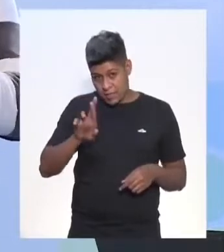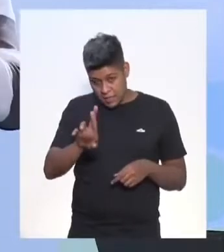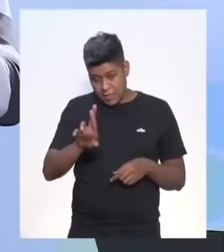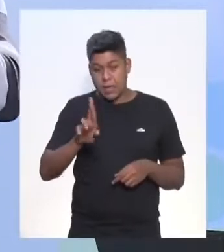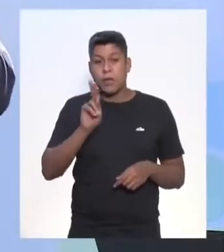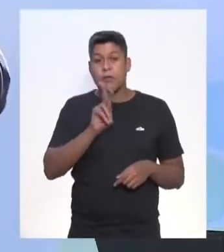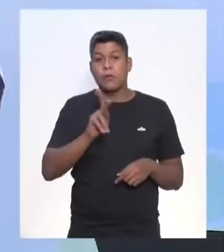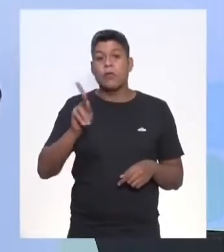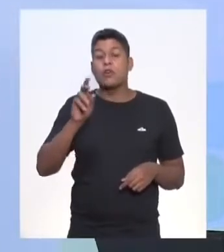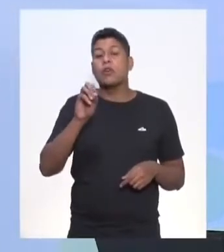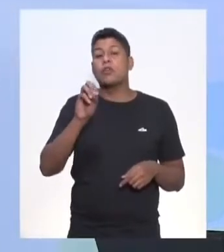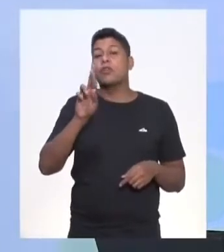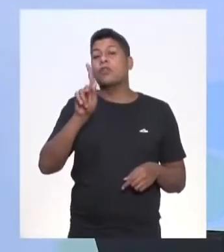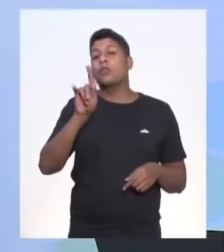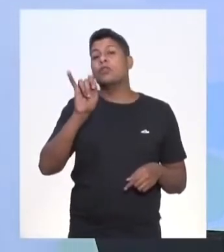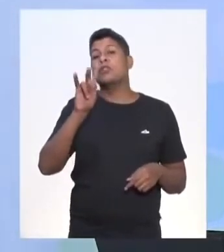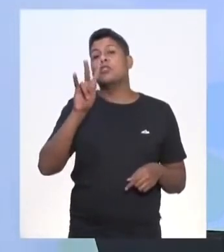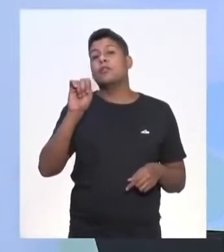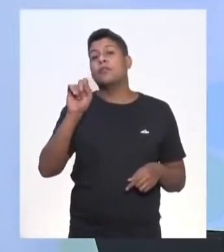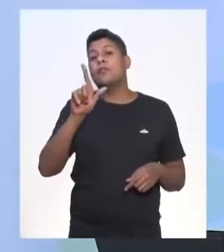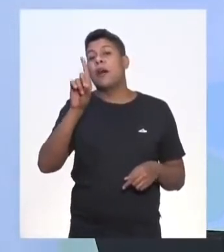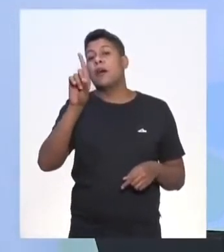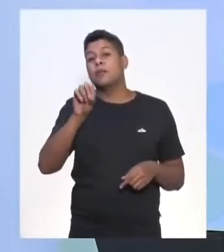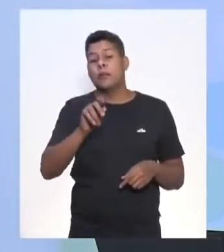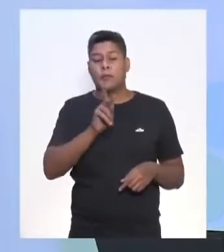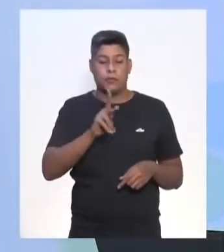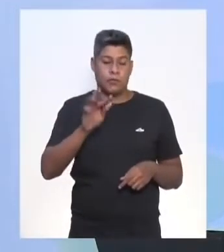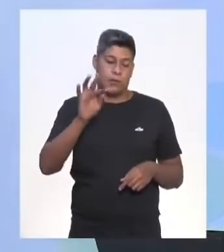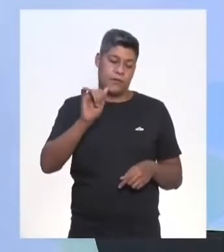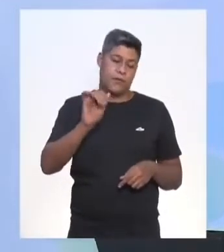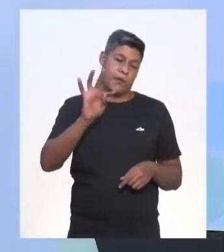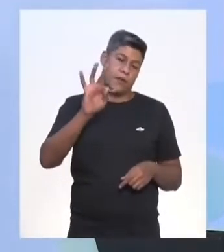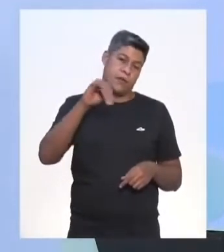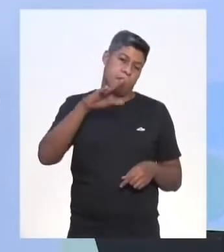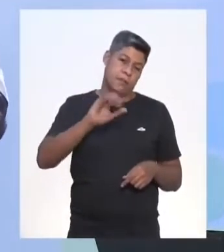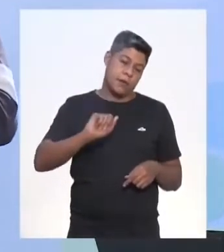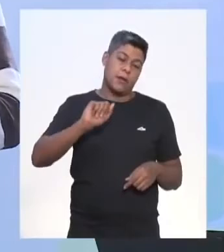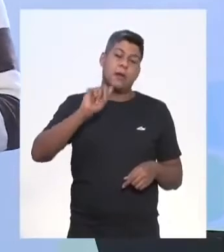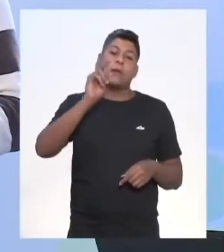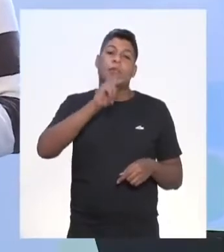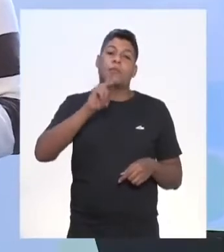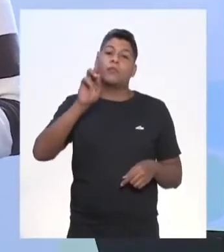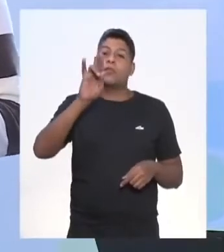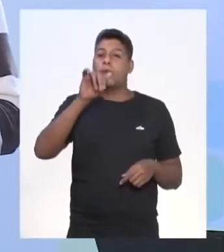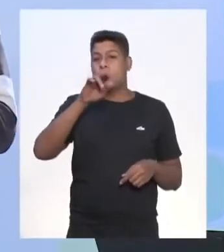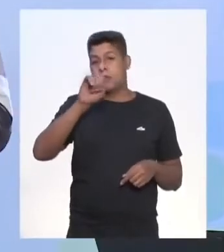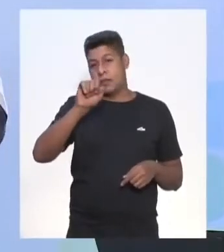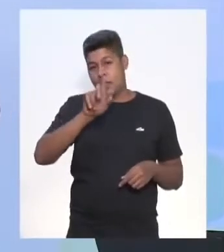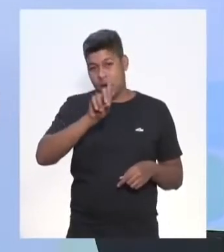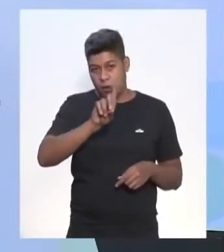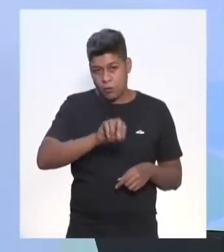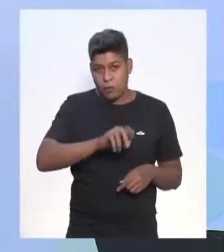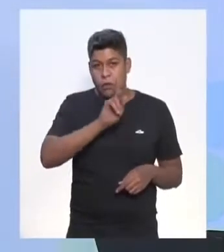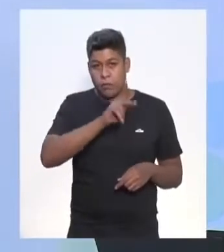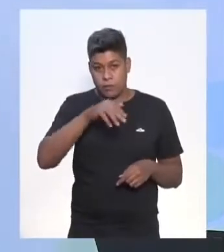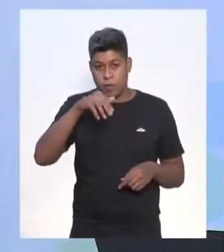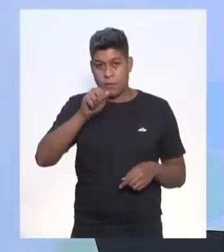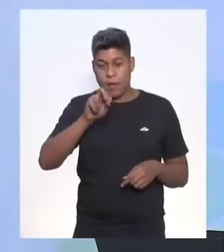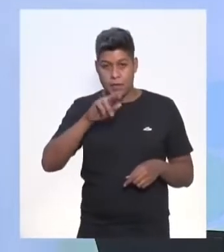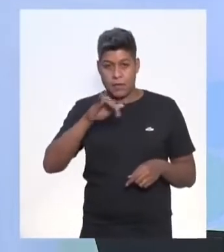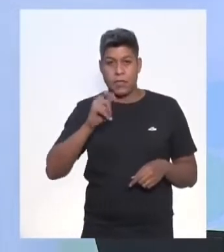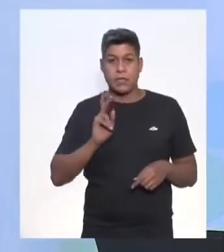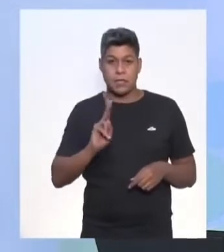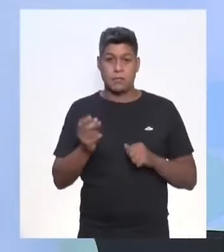professor Dorgivaldo, professora Fátima, professor Rinaldo, professora Maria, que está